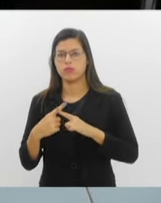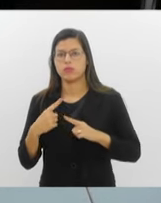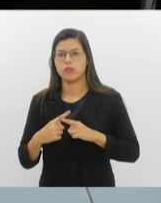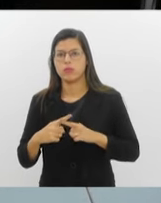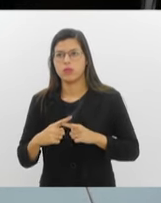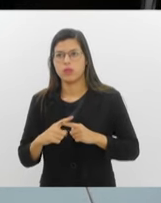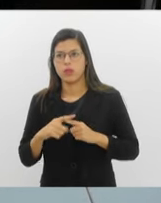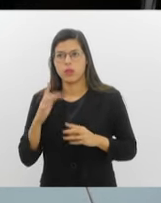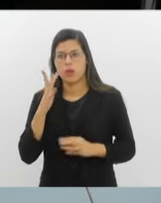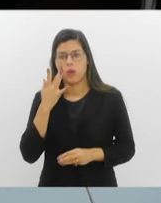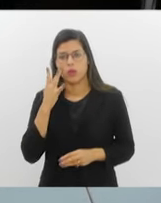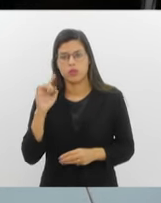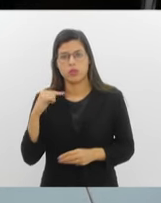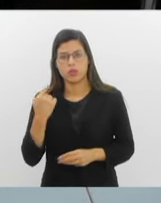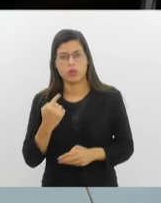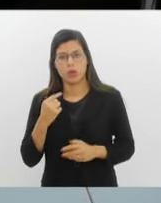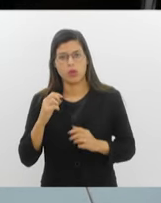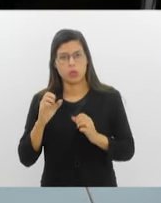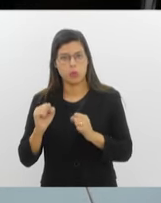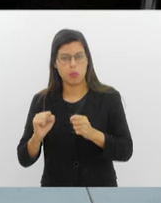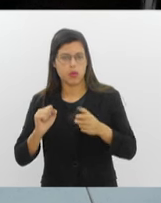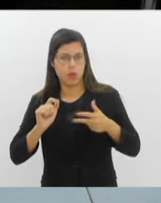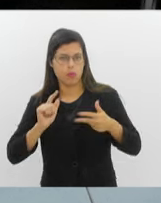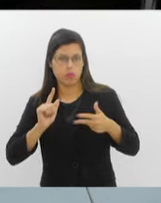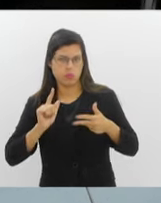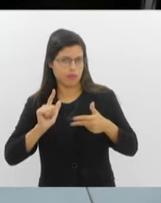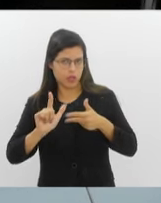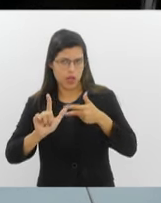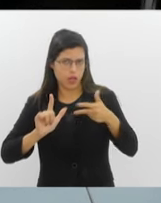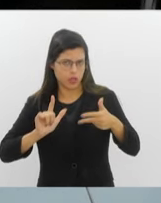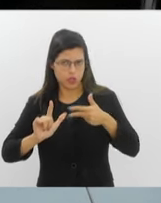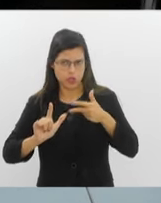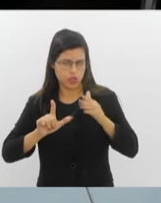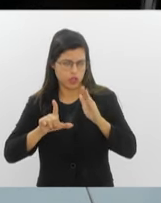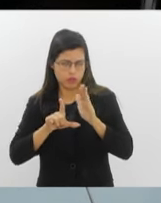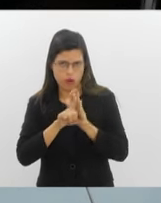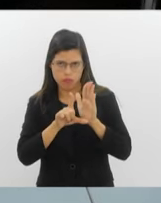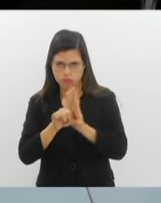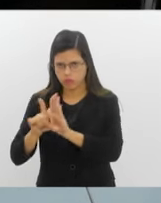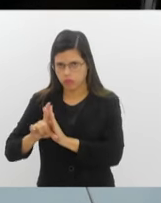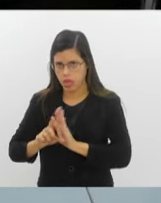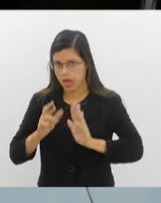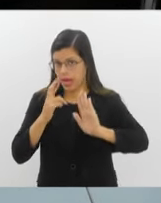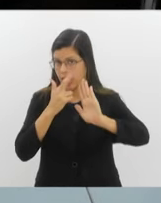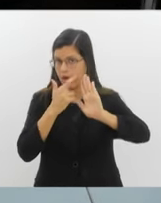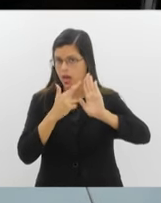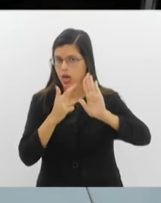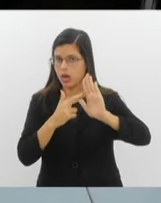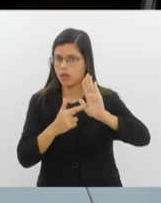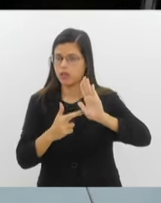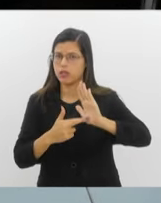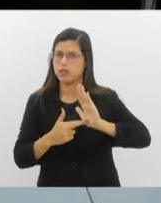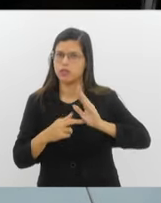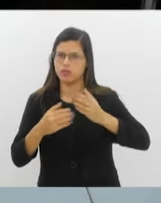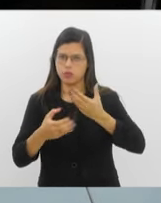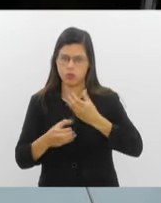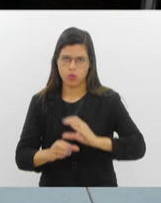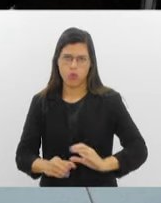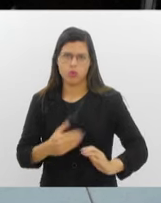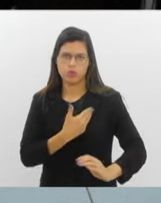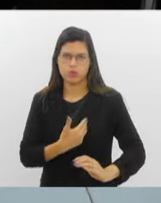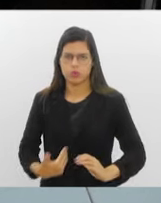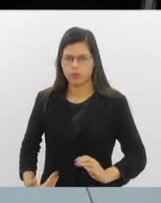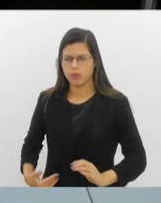podemos legislar sobre regras de concurso público. E nós já aprovamos na